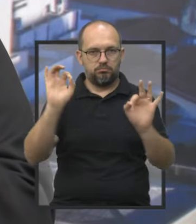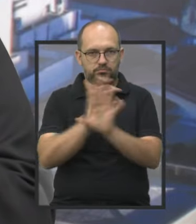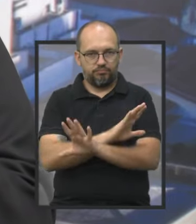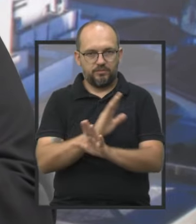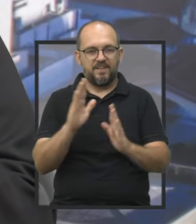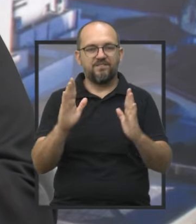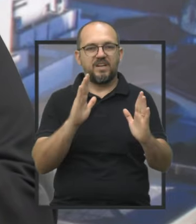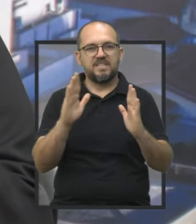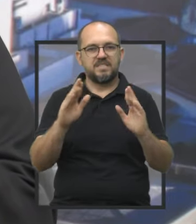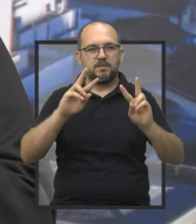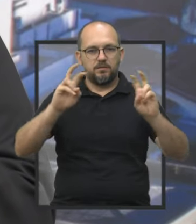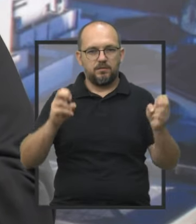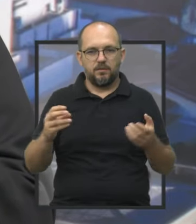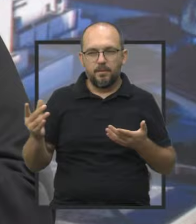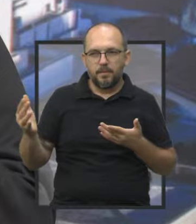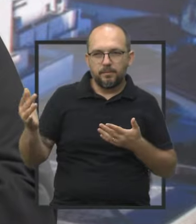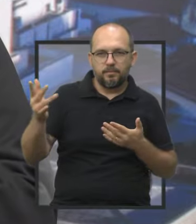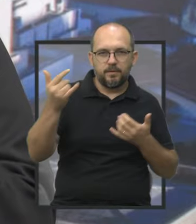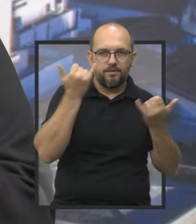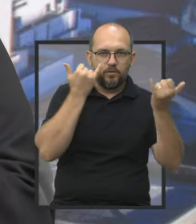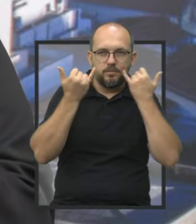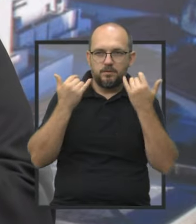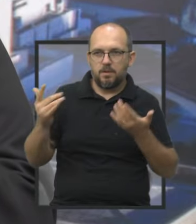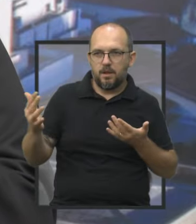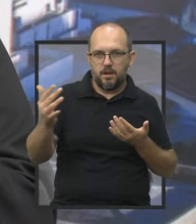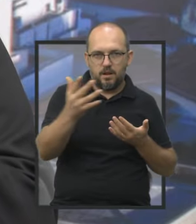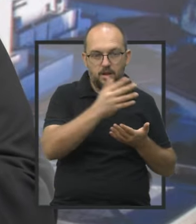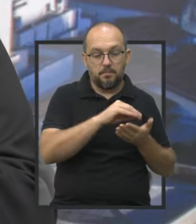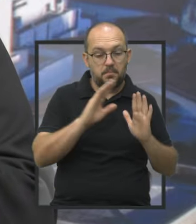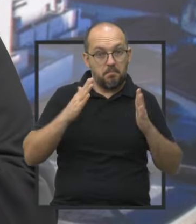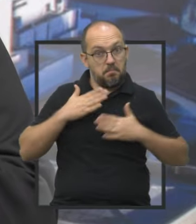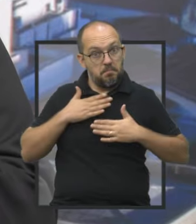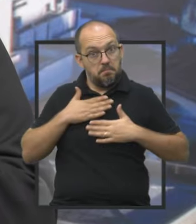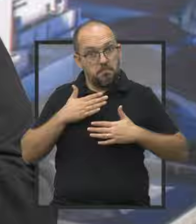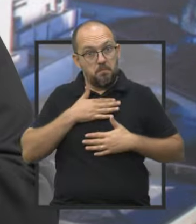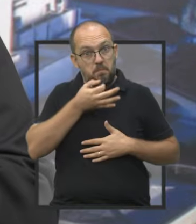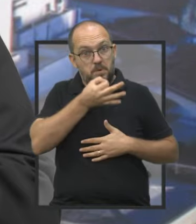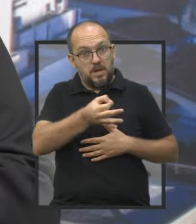fase de instrução, mas no meu ponto de vista pessoal, hoje